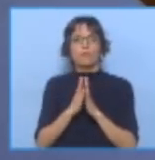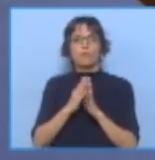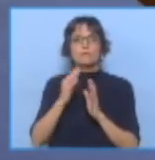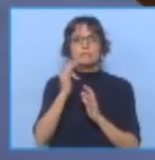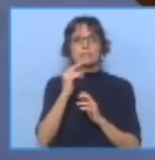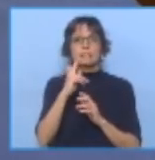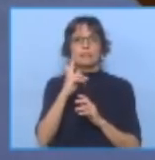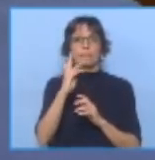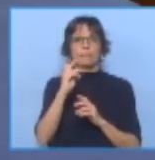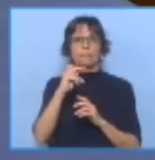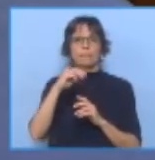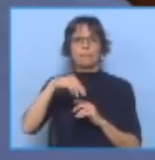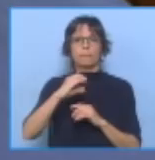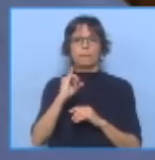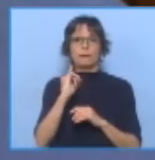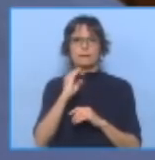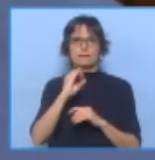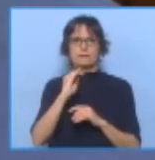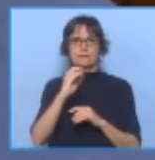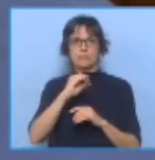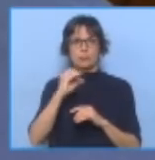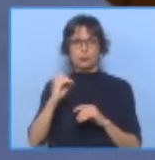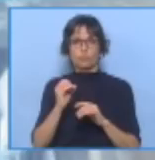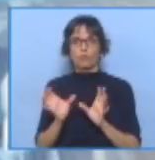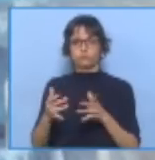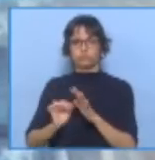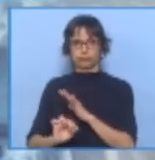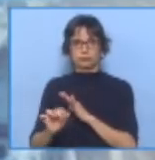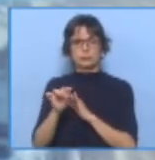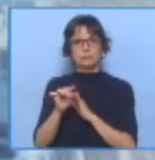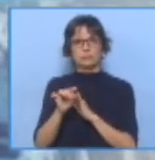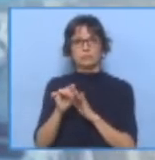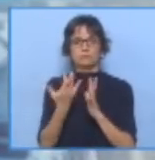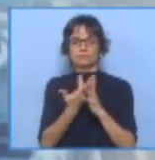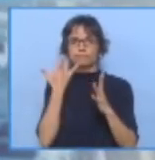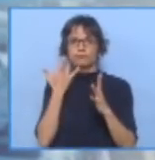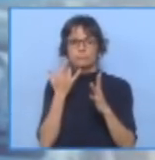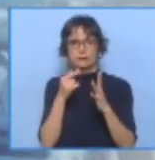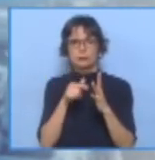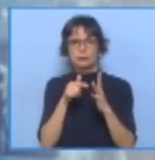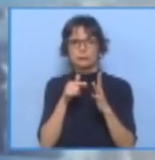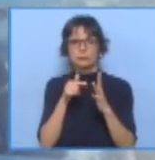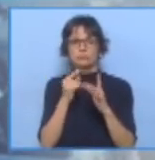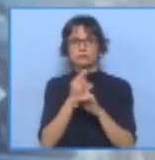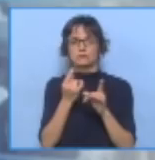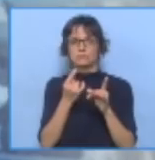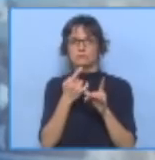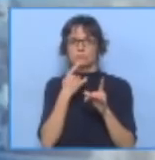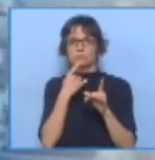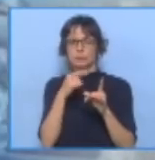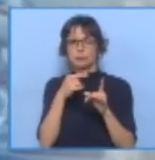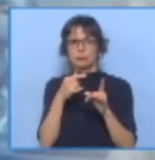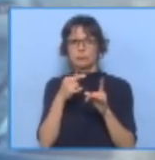como centro São Francisco e os franciscanos, é um gesto marcante na relação do Ocidente com